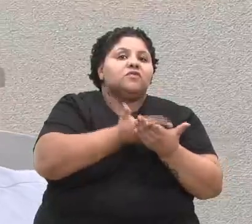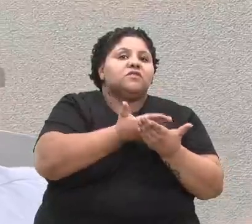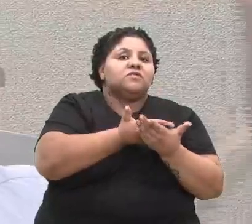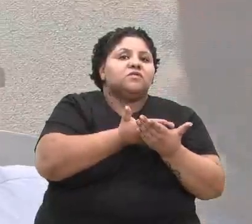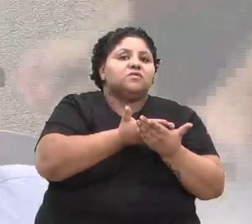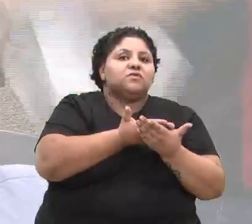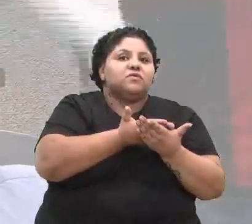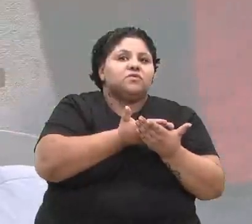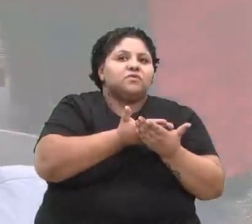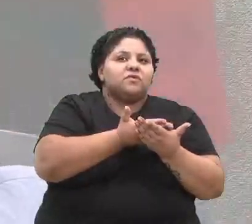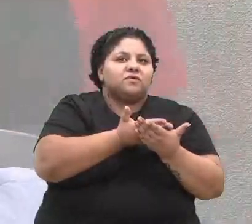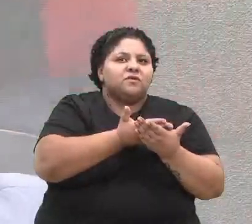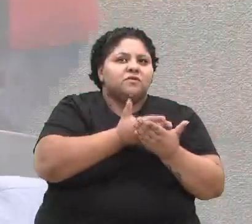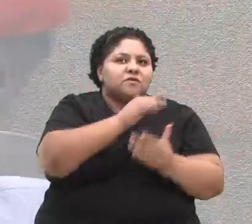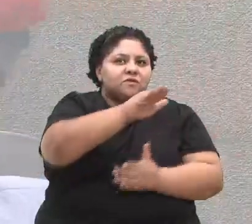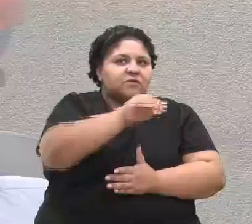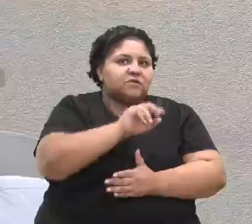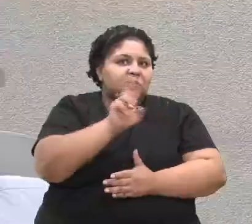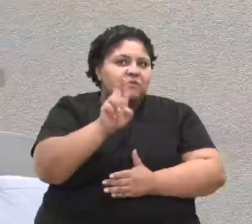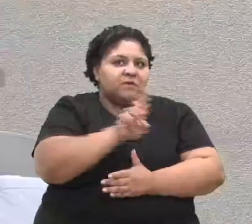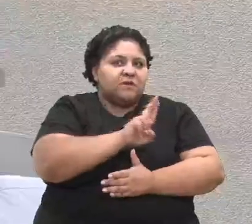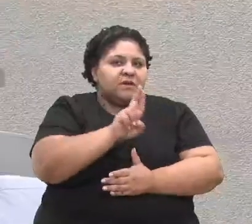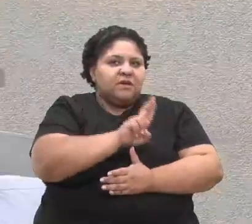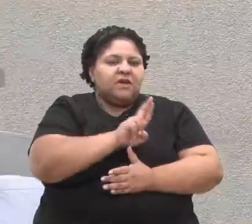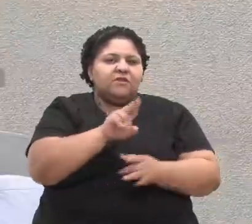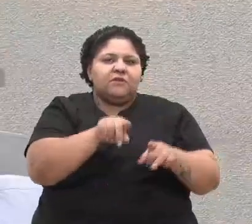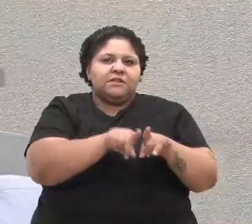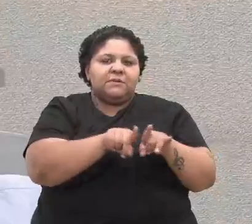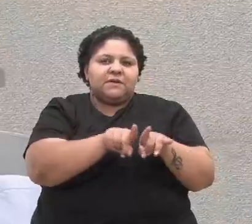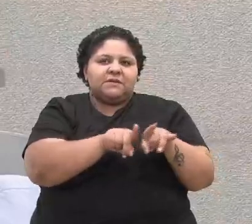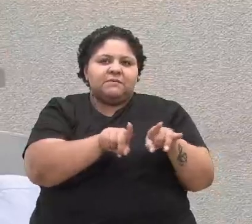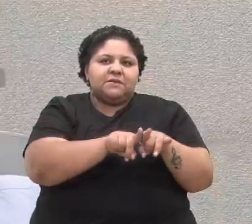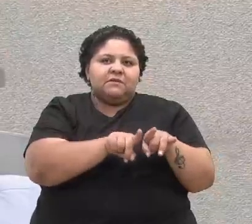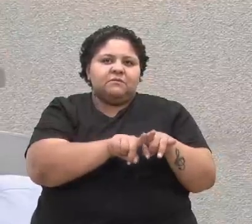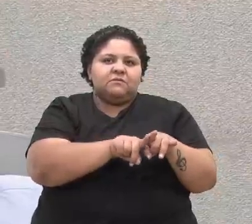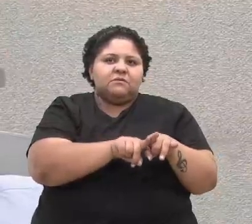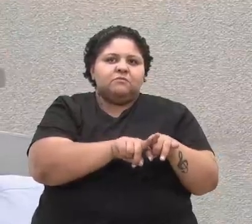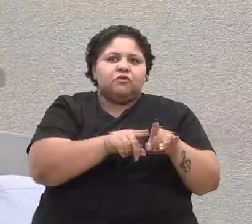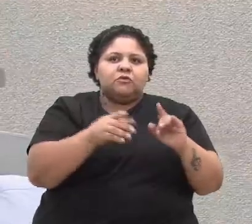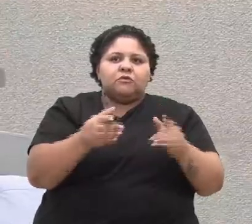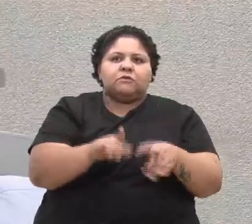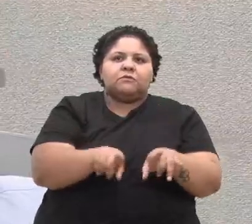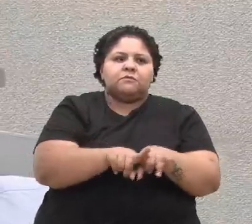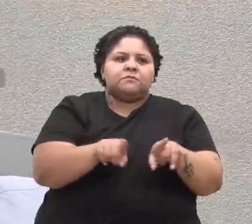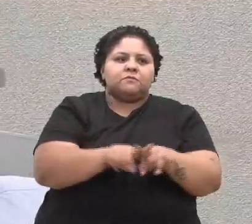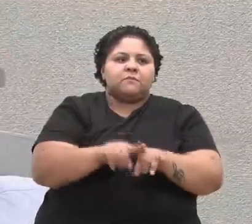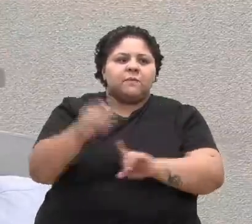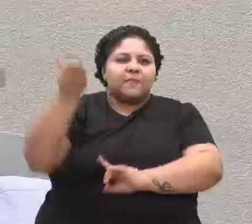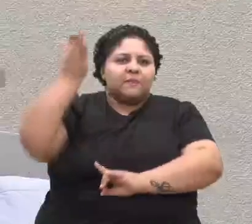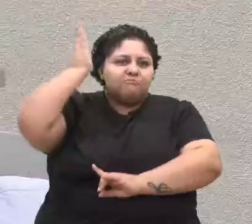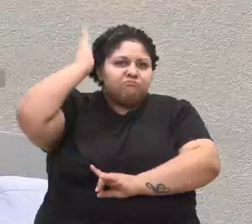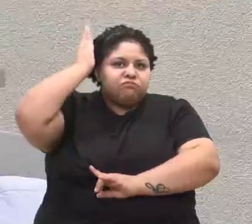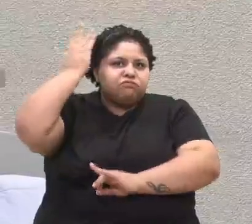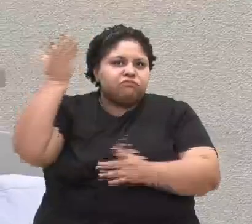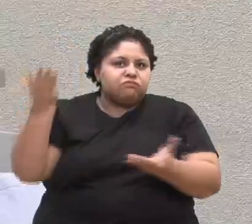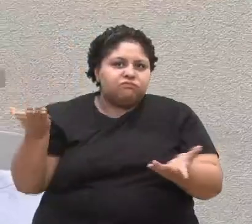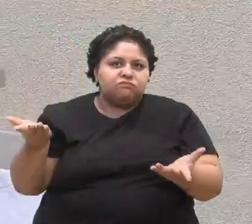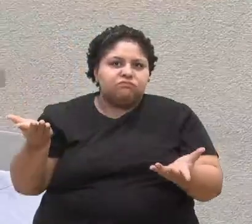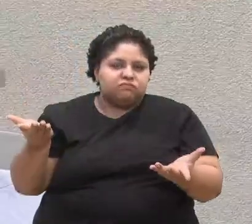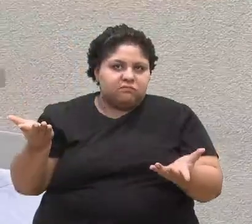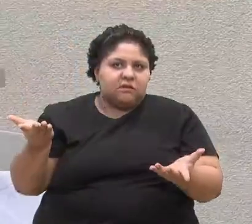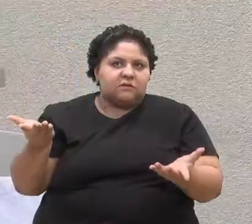Ou seja, chamar as pessoas de ignorante, entre aspas. Tá? O que eu queria dizer e o que eu quero